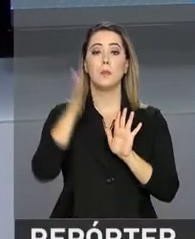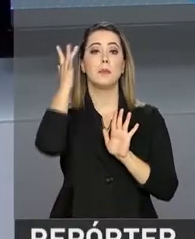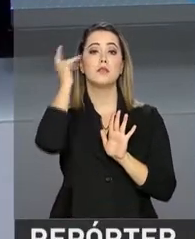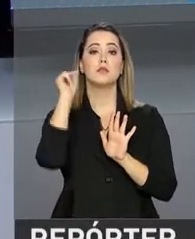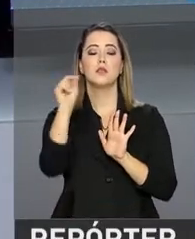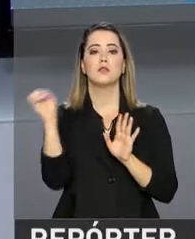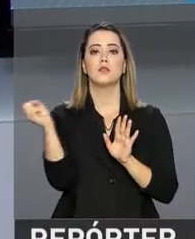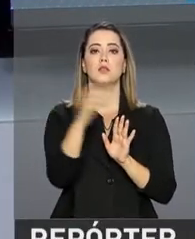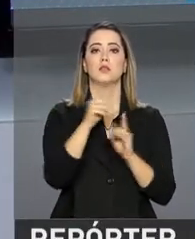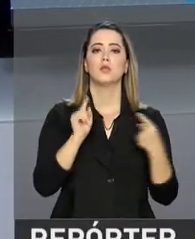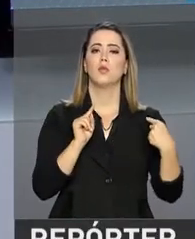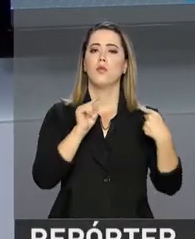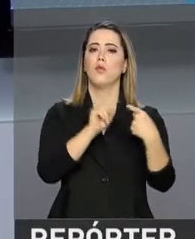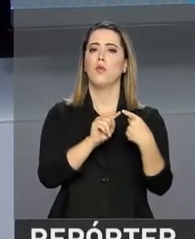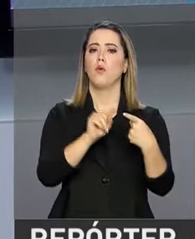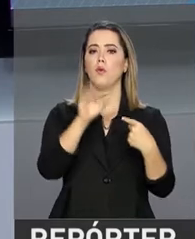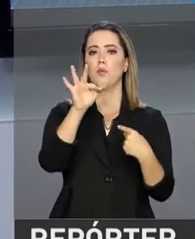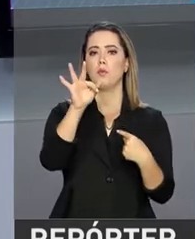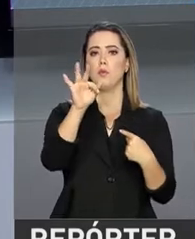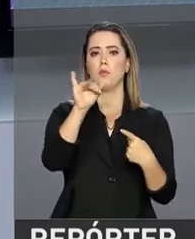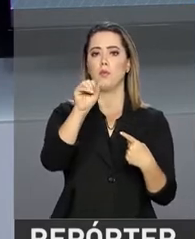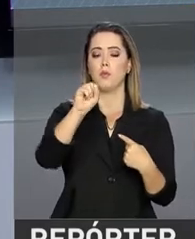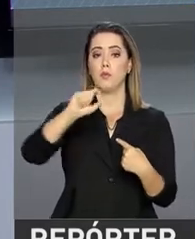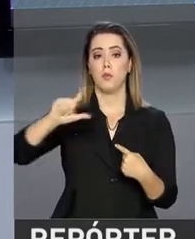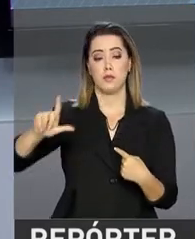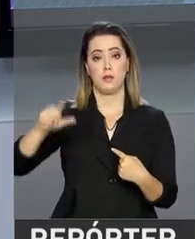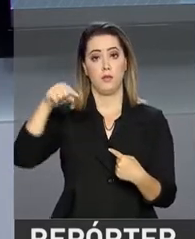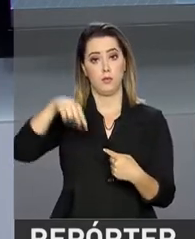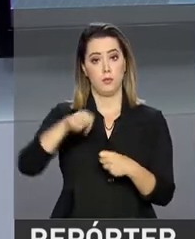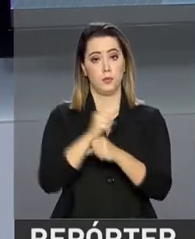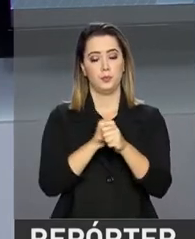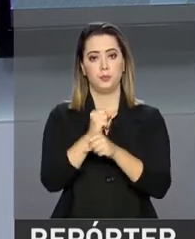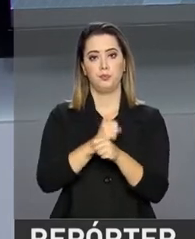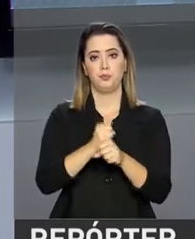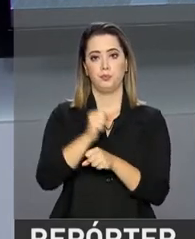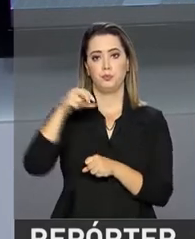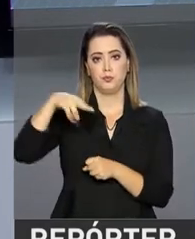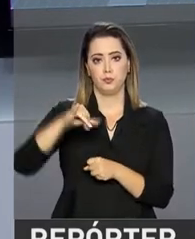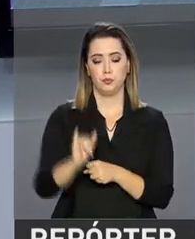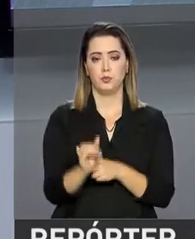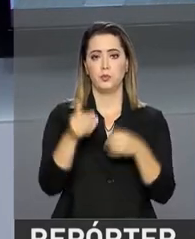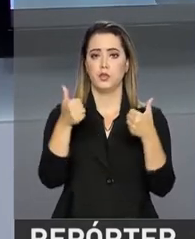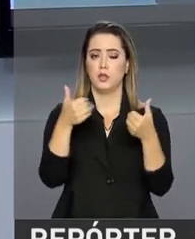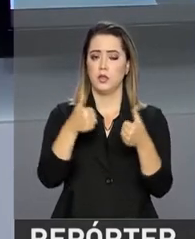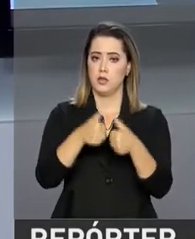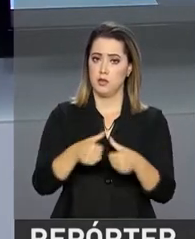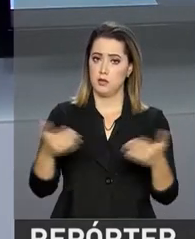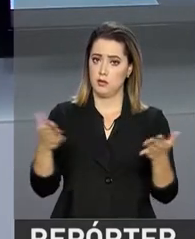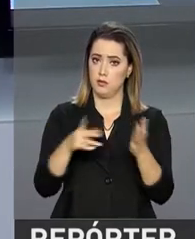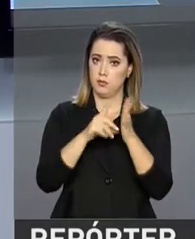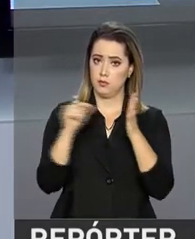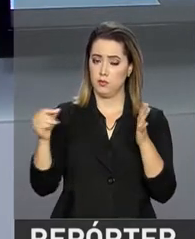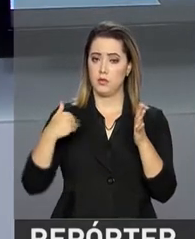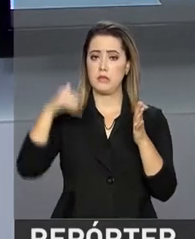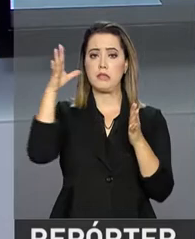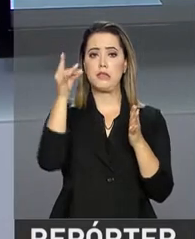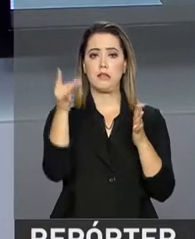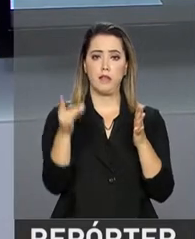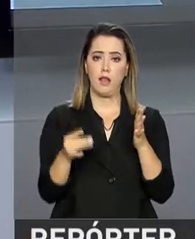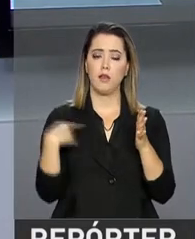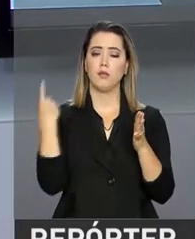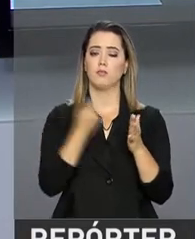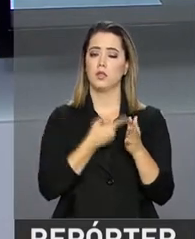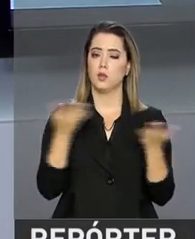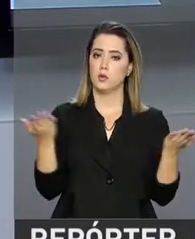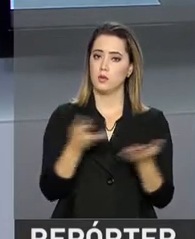a nova meta fiscal para 2017 o repórter nem pereira está no palácio do planalto tem mais informações